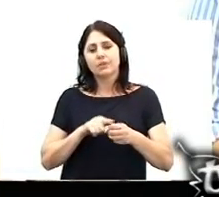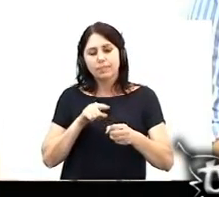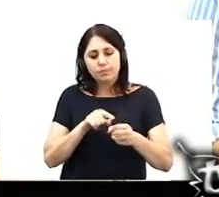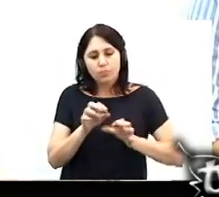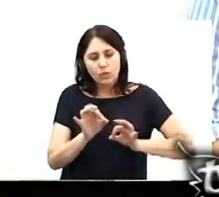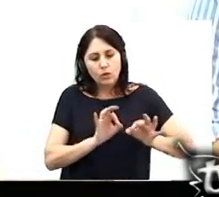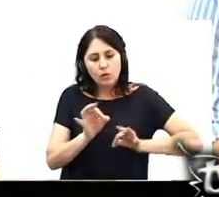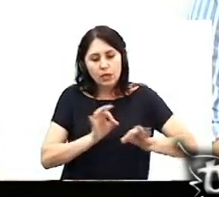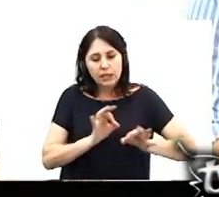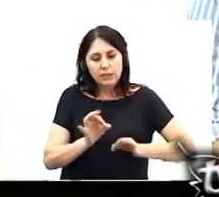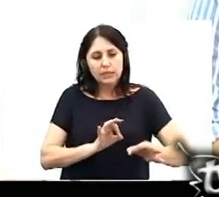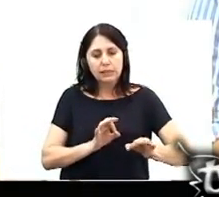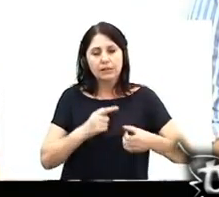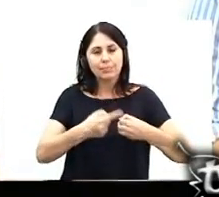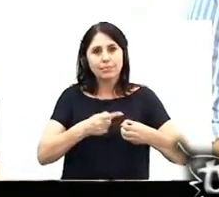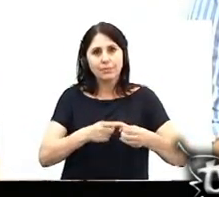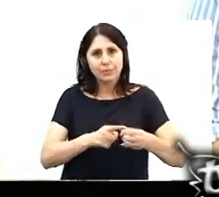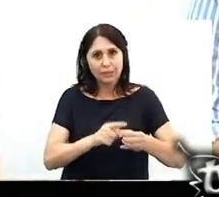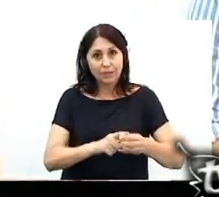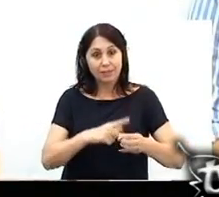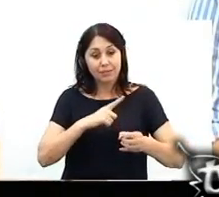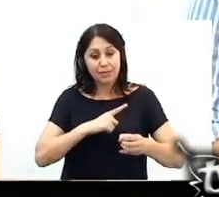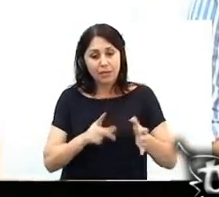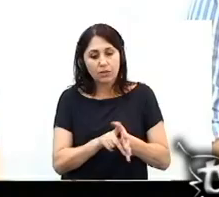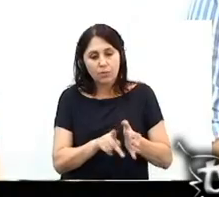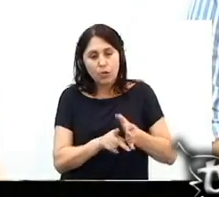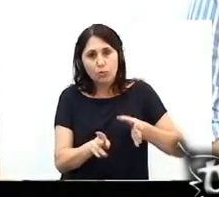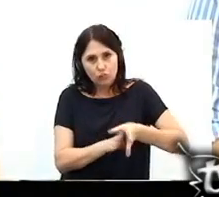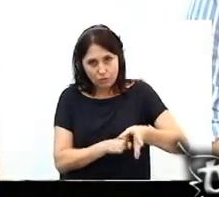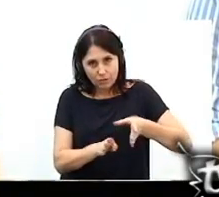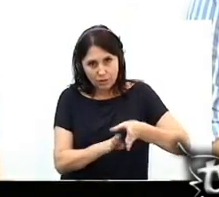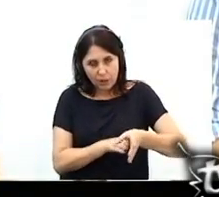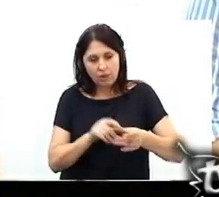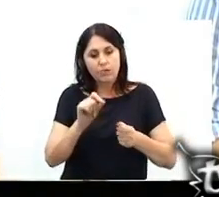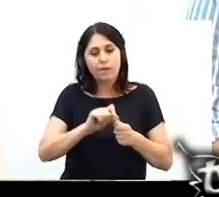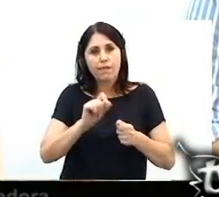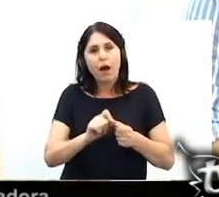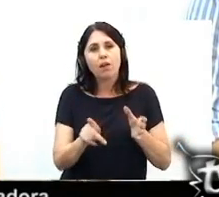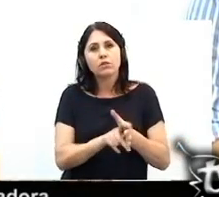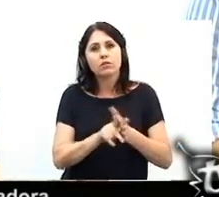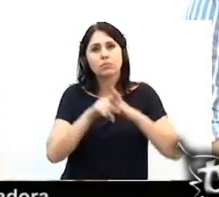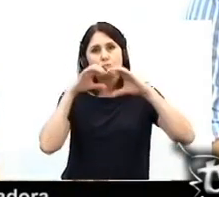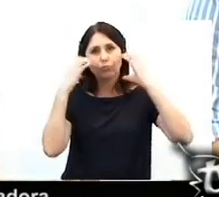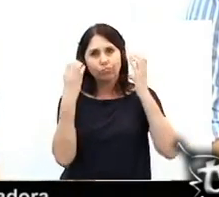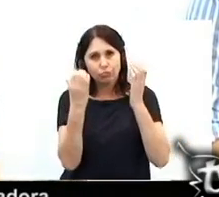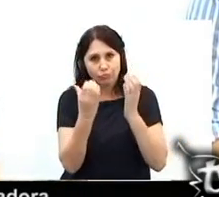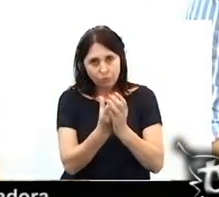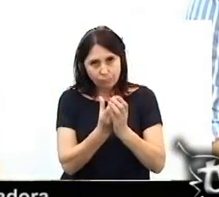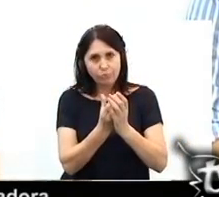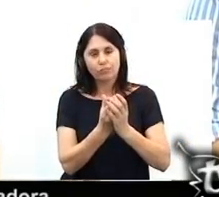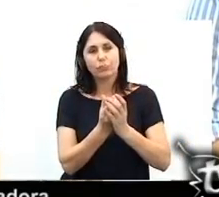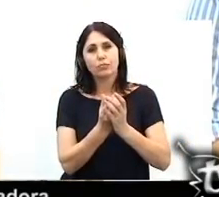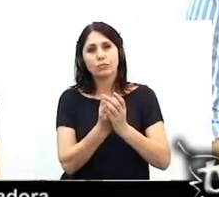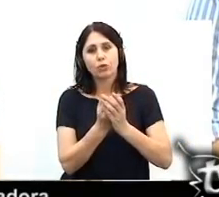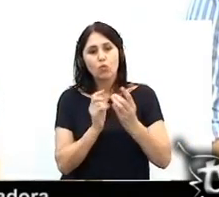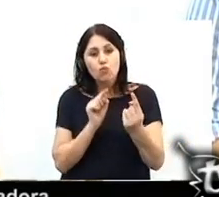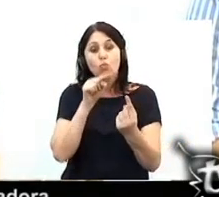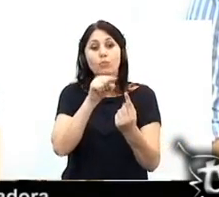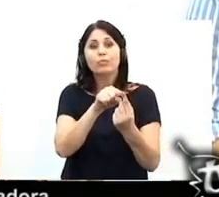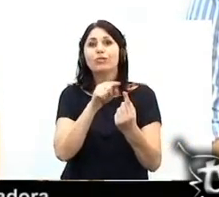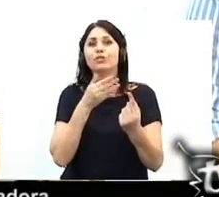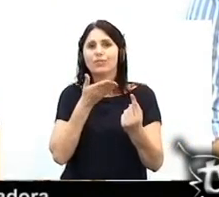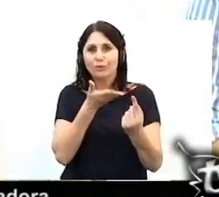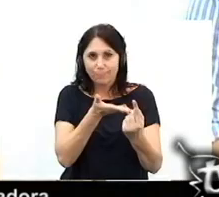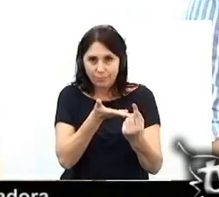Cidades, ele vem de uma proposta de várias entidades, instituições. Nós temos o Ministério das